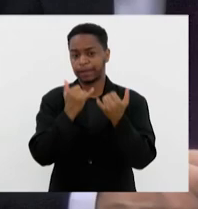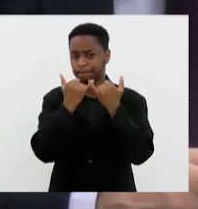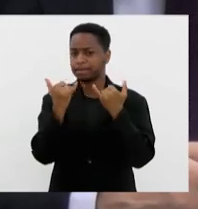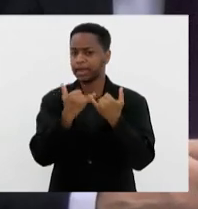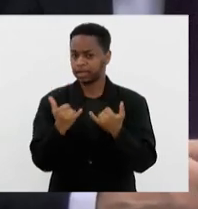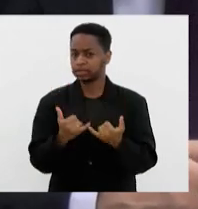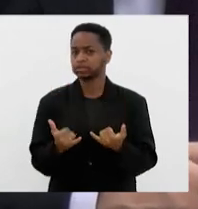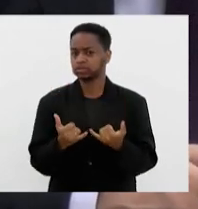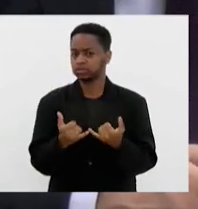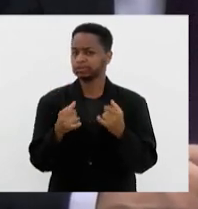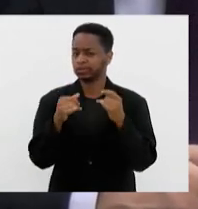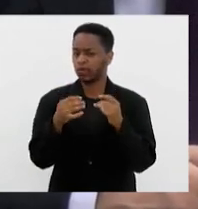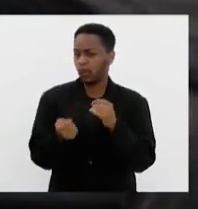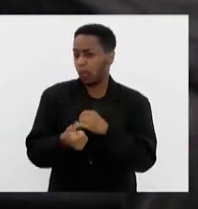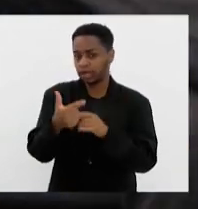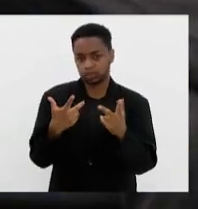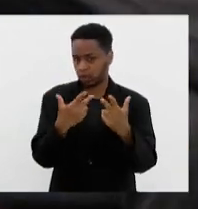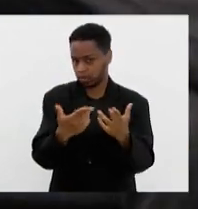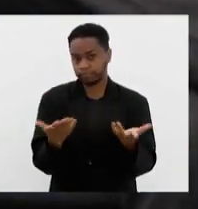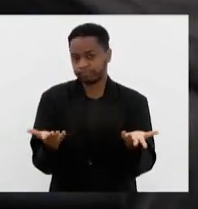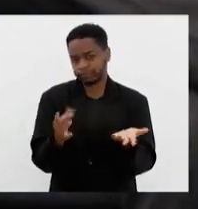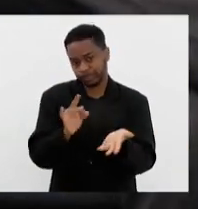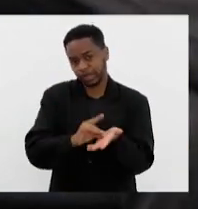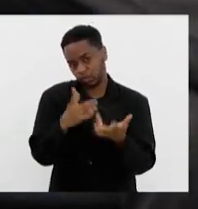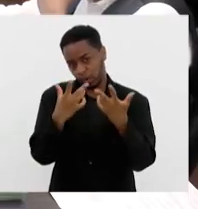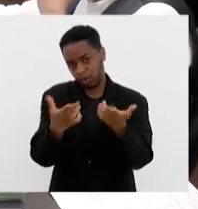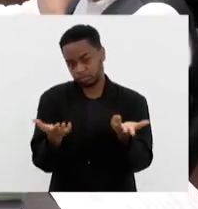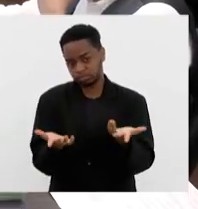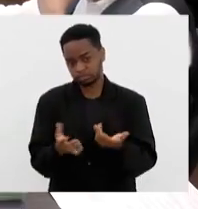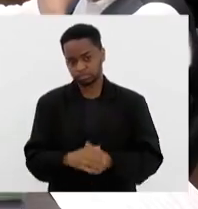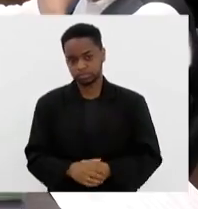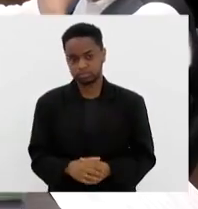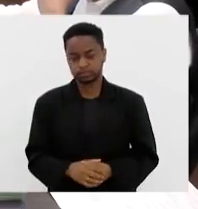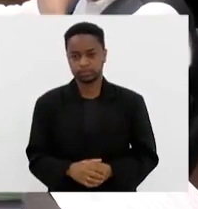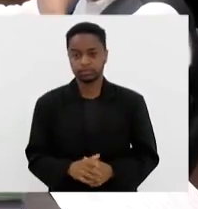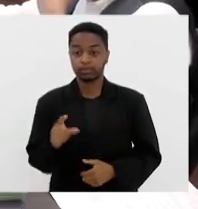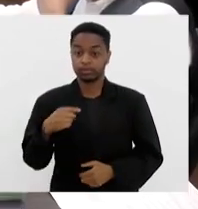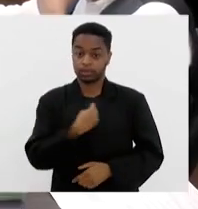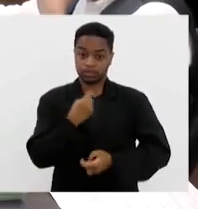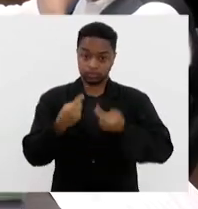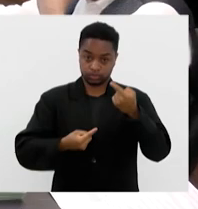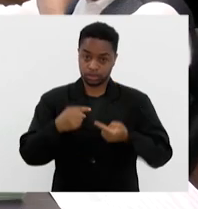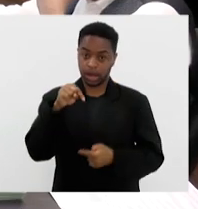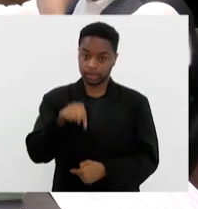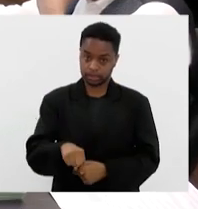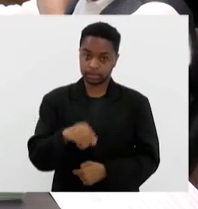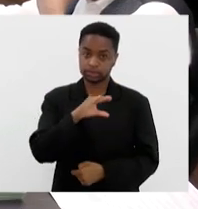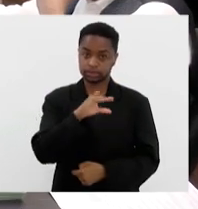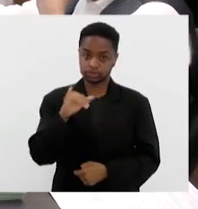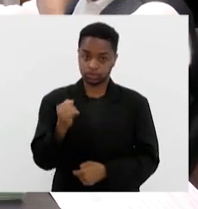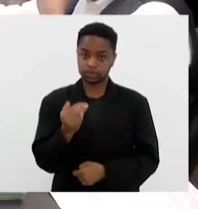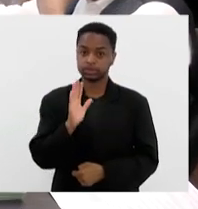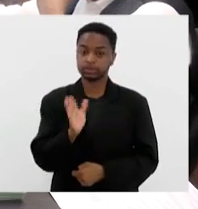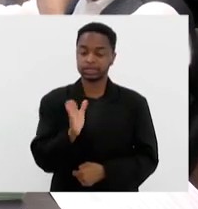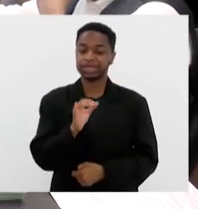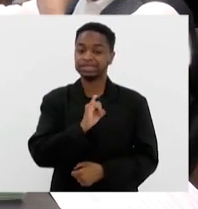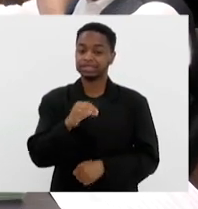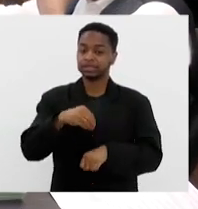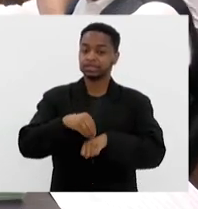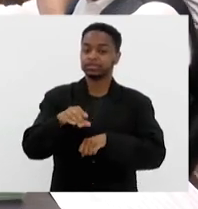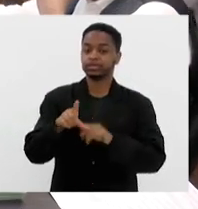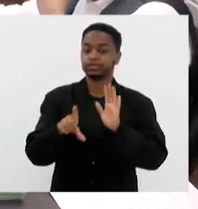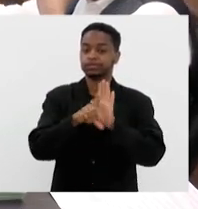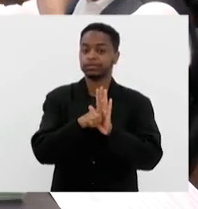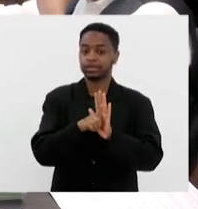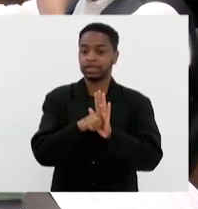Esse realmente é bem praticamente não, igual. É igual. A gente entrou numa discussão que já foi aqui debatida na CCJ, se as indicações legislativas